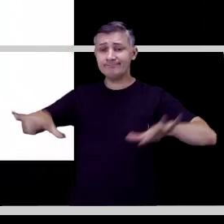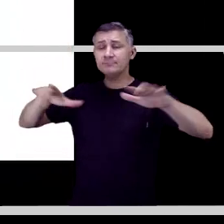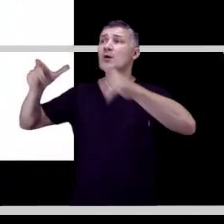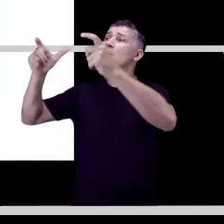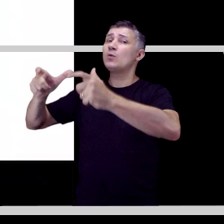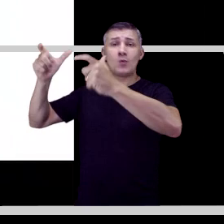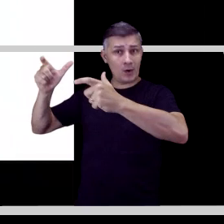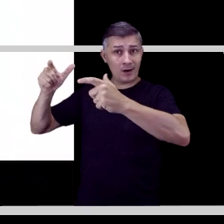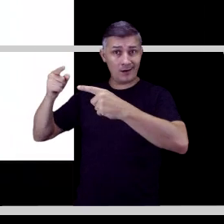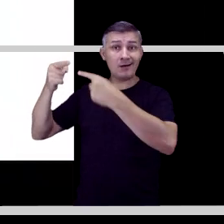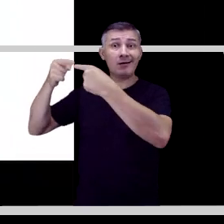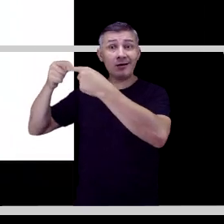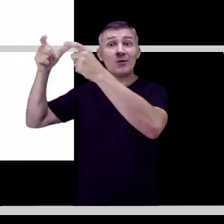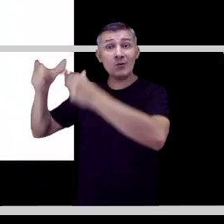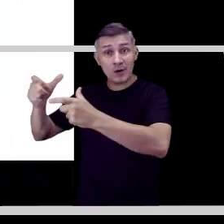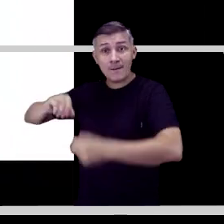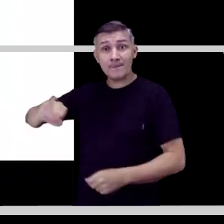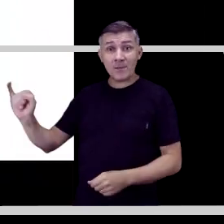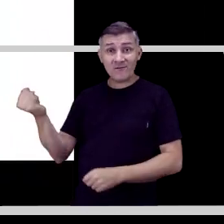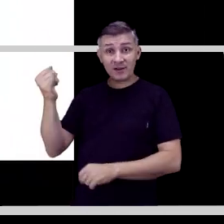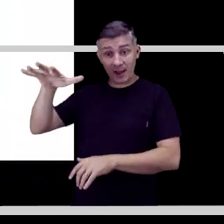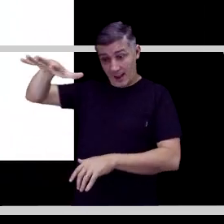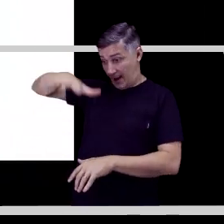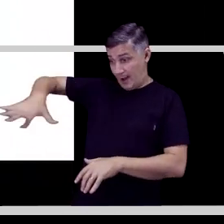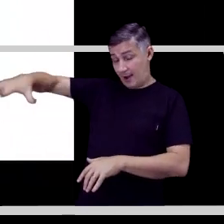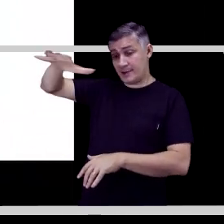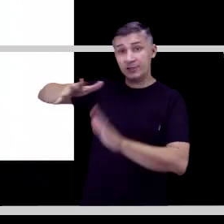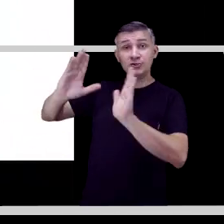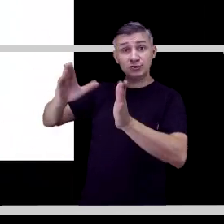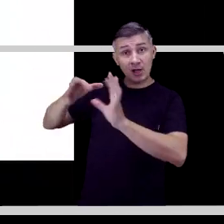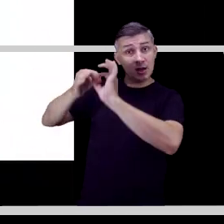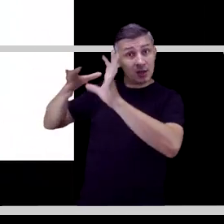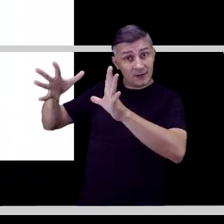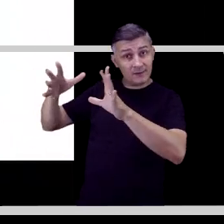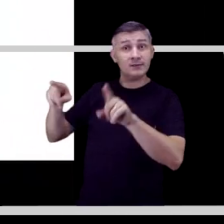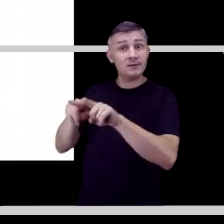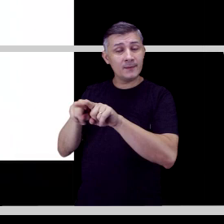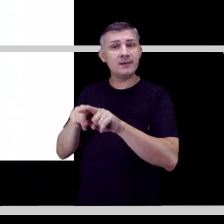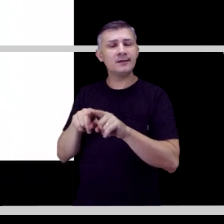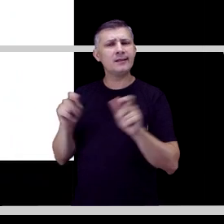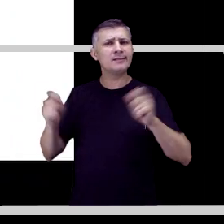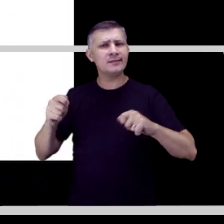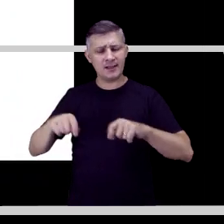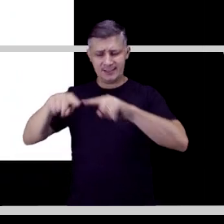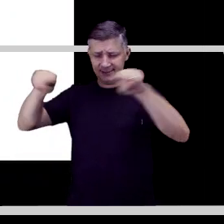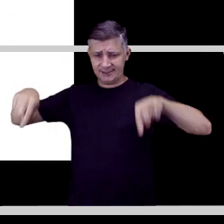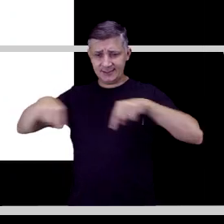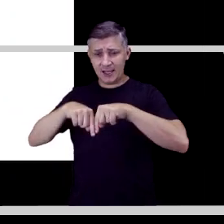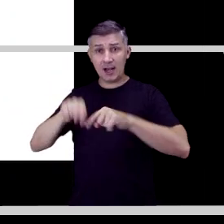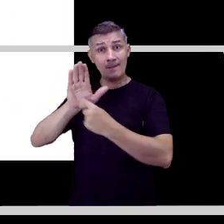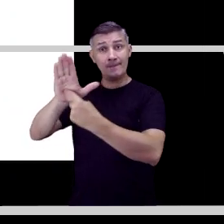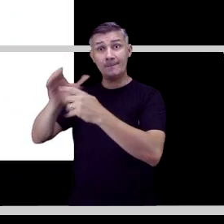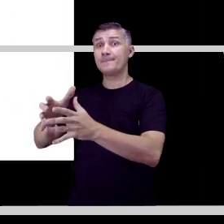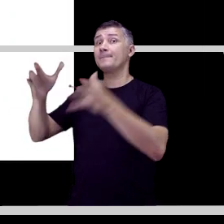uma vegetação ainda remanescente. E o desafio estava em organizar um espaço nesse